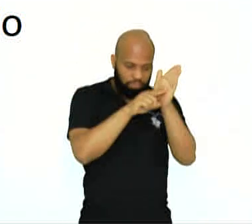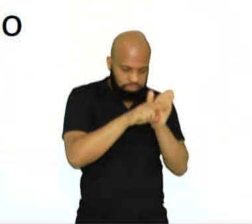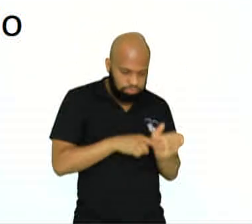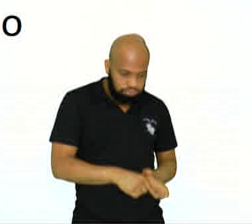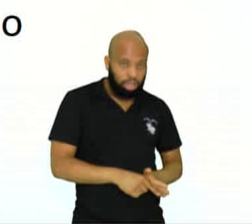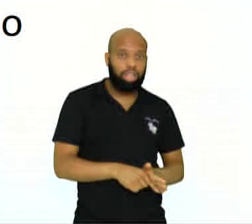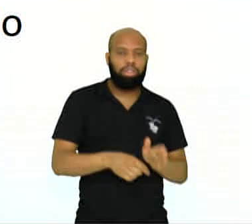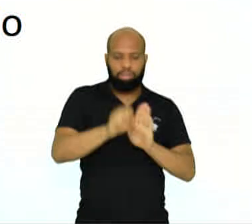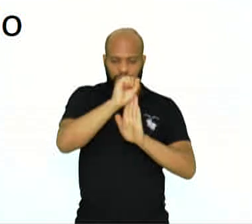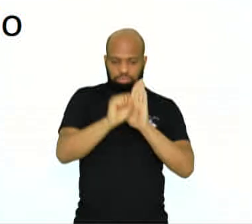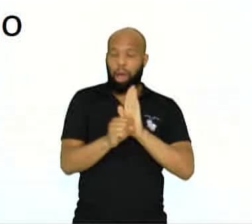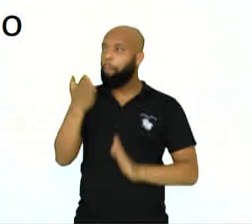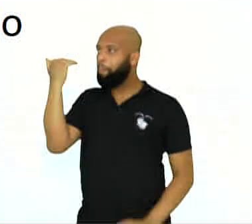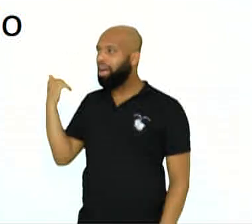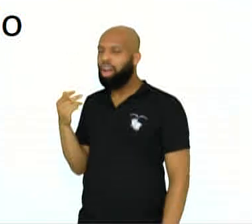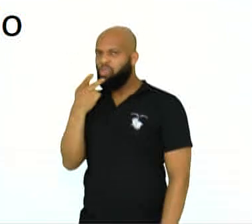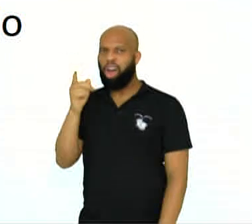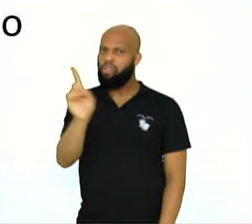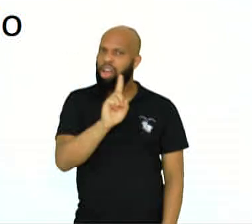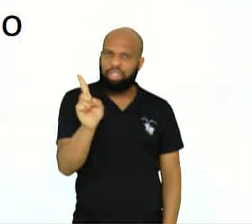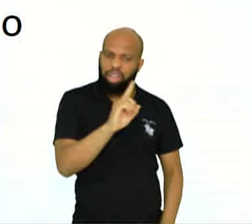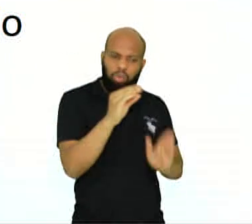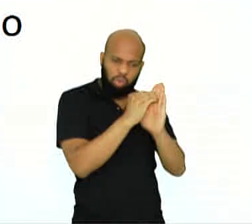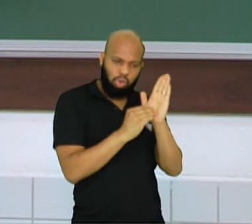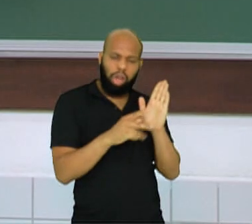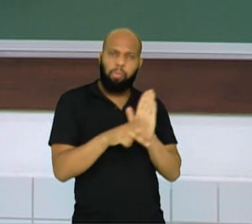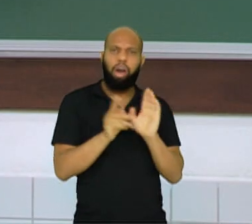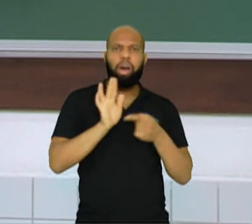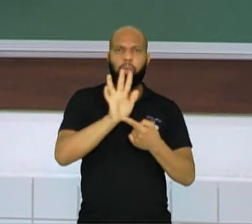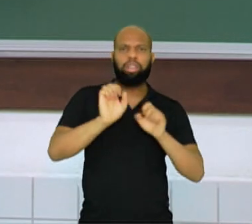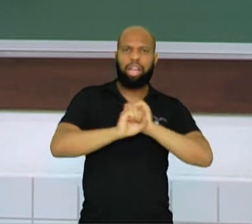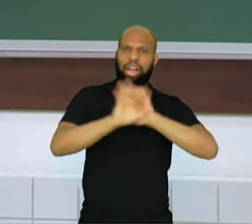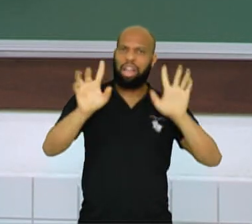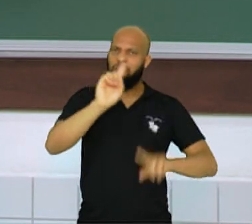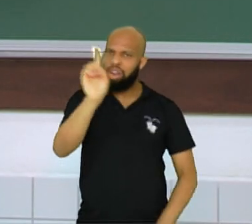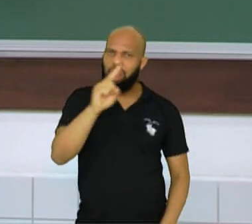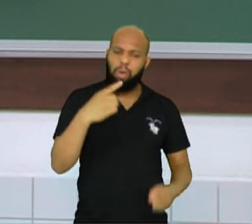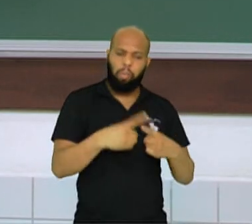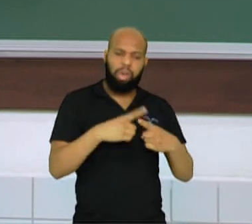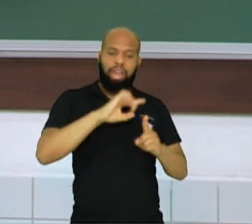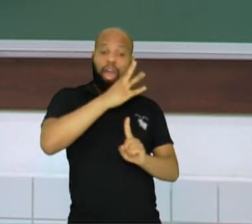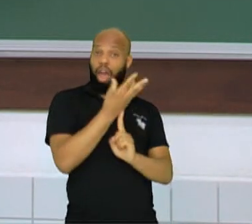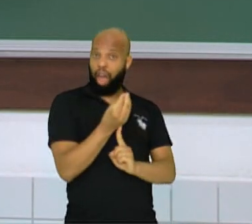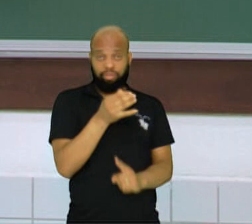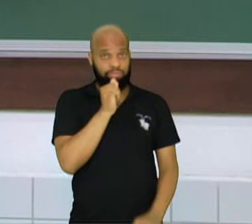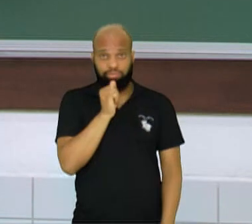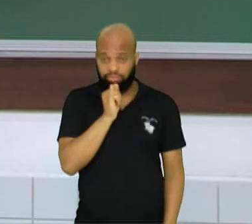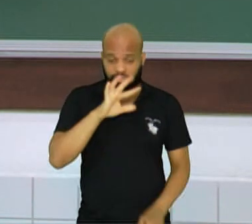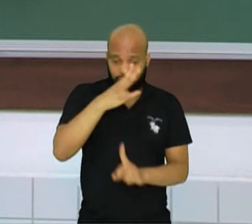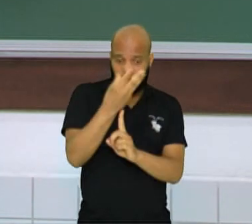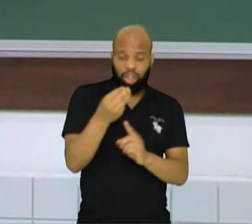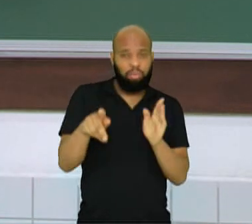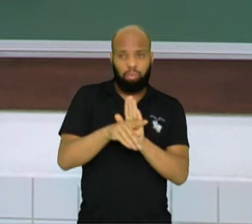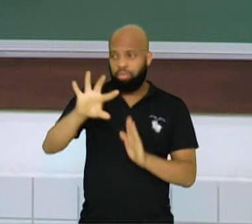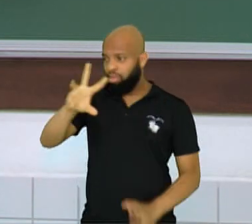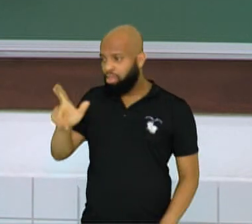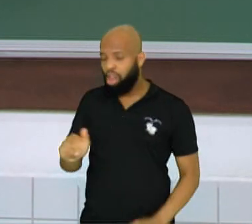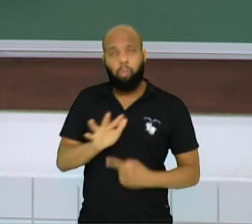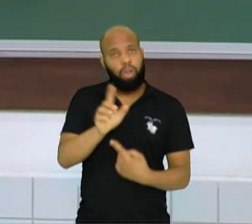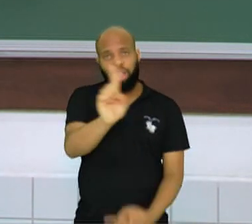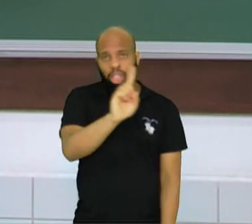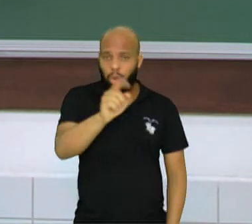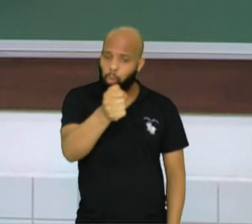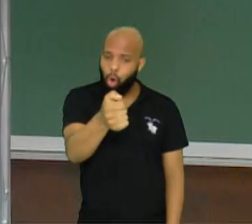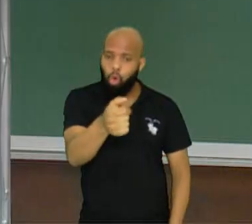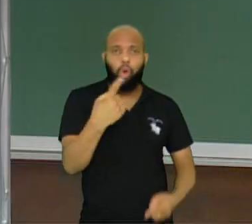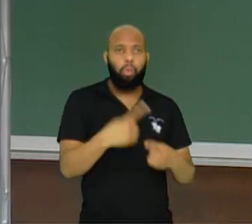de séculos atrás, eles não vão colocar isso em evidência. A arte, por exemplo, a arte africana, que ela